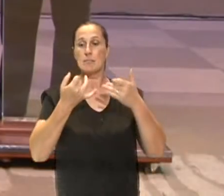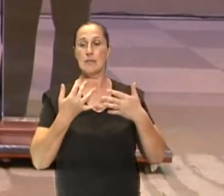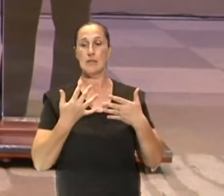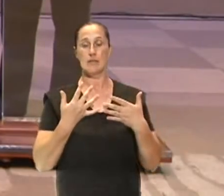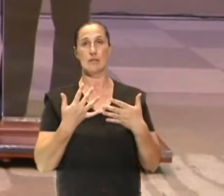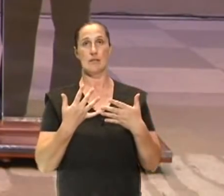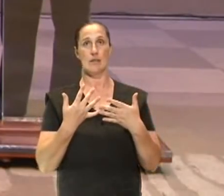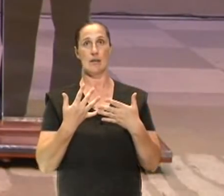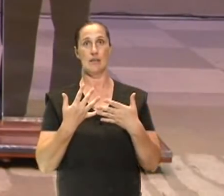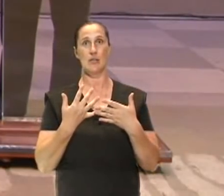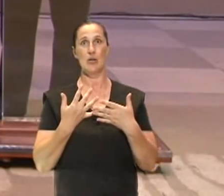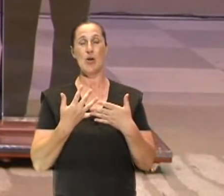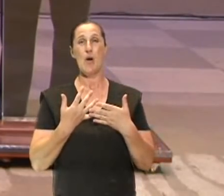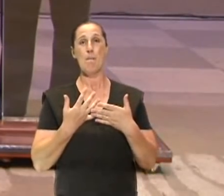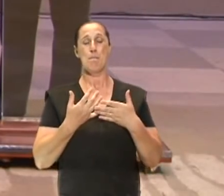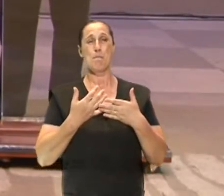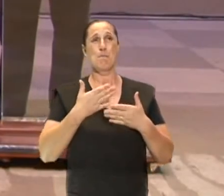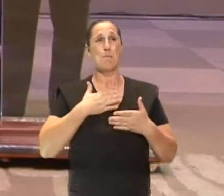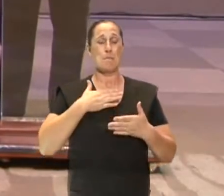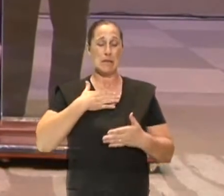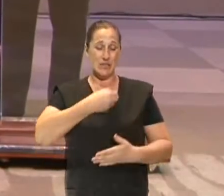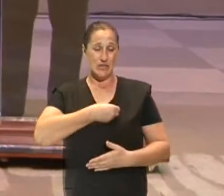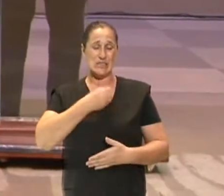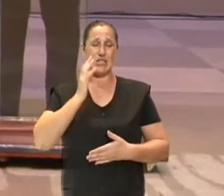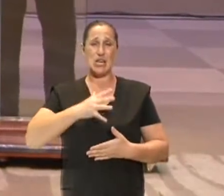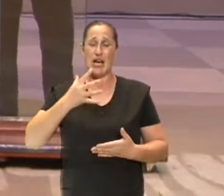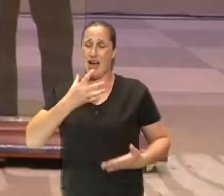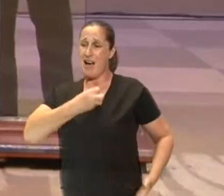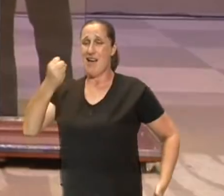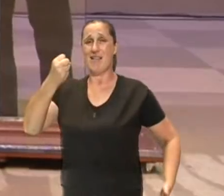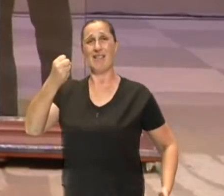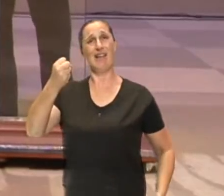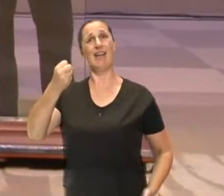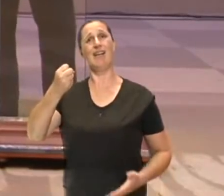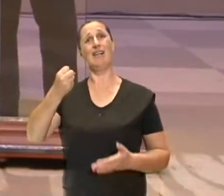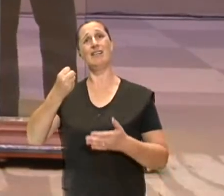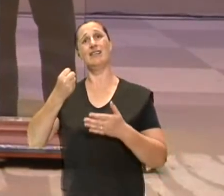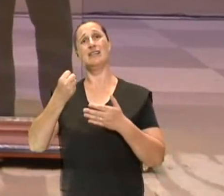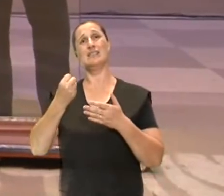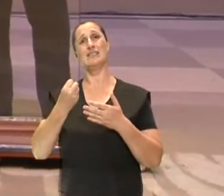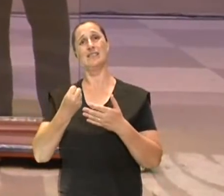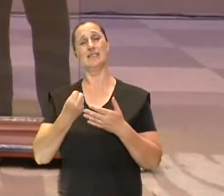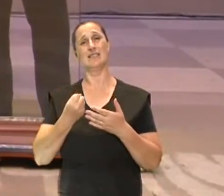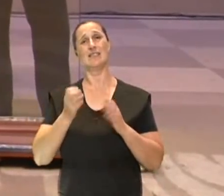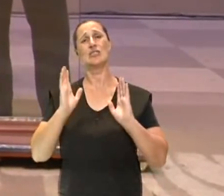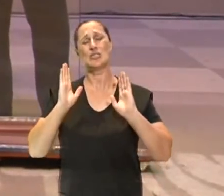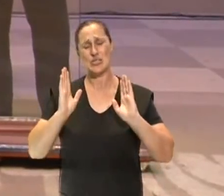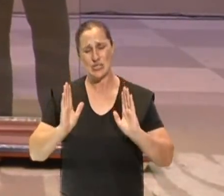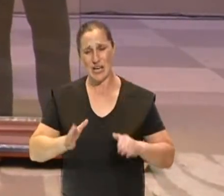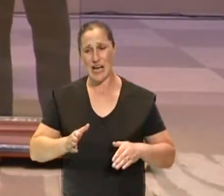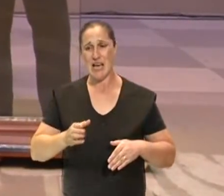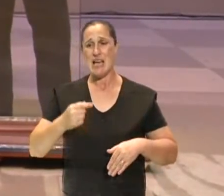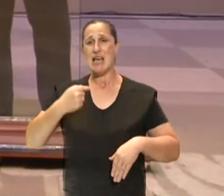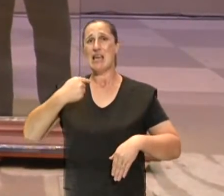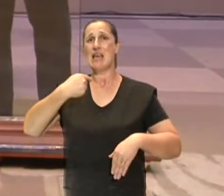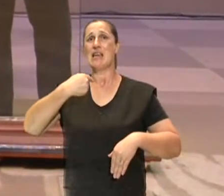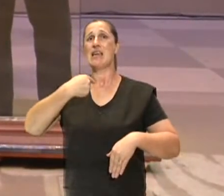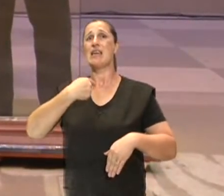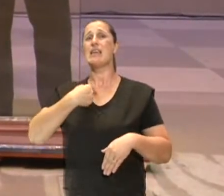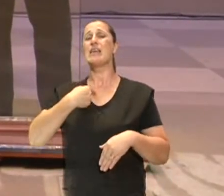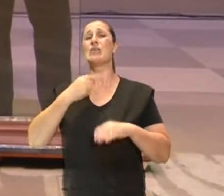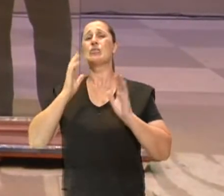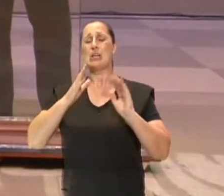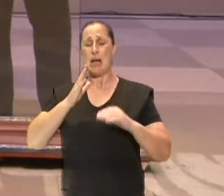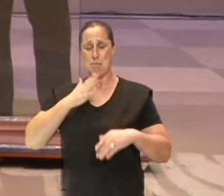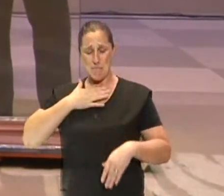foi arrancada e arrebatada de mim, qual tenda de pastor. Enrolei como tecelão a